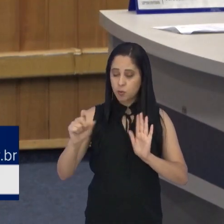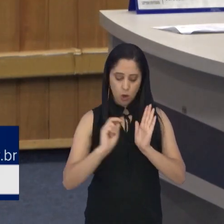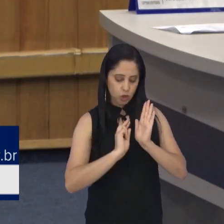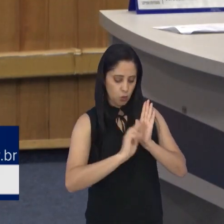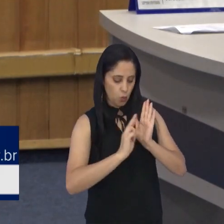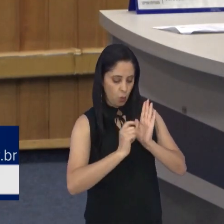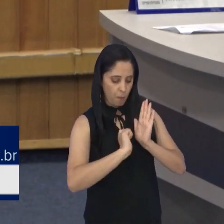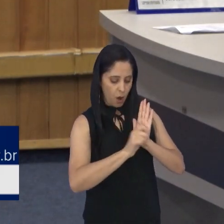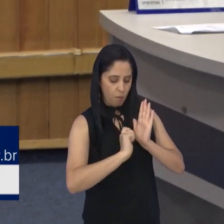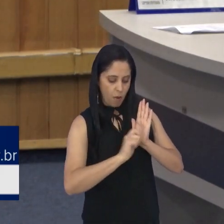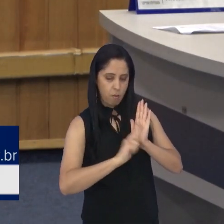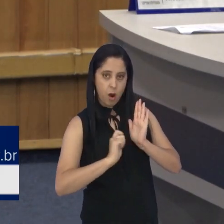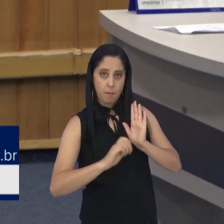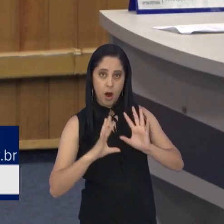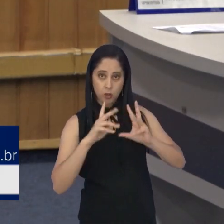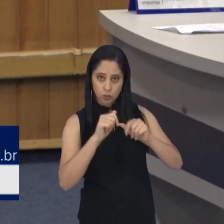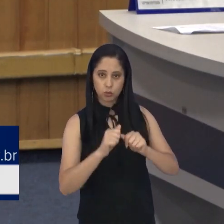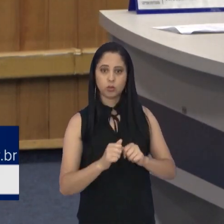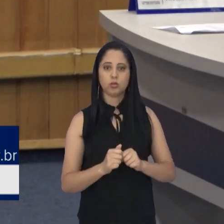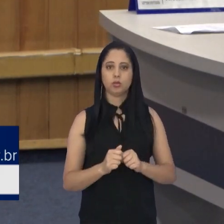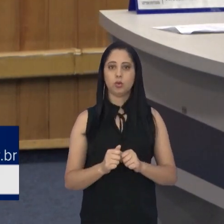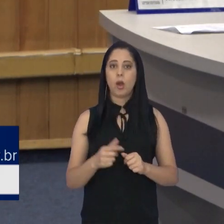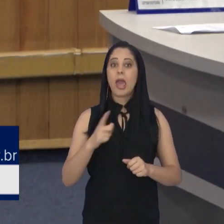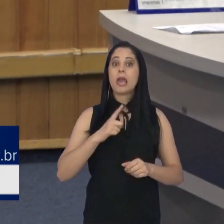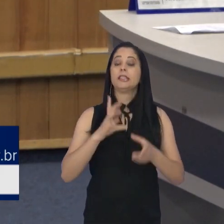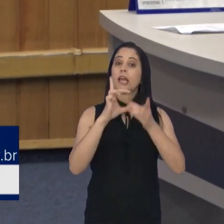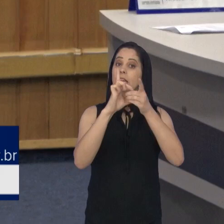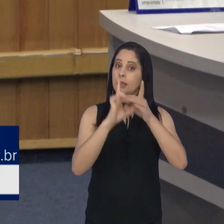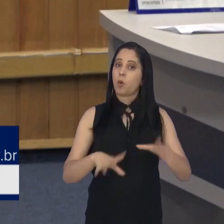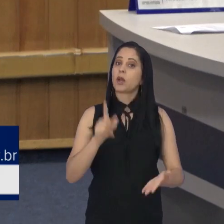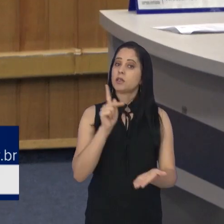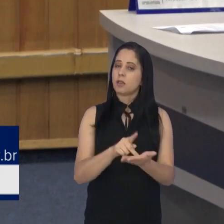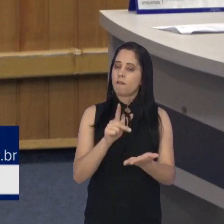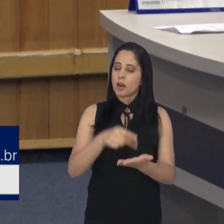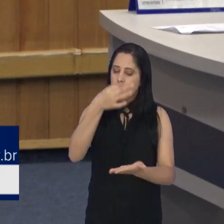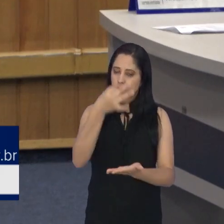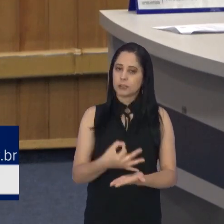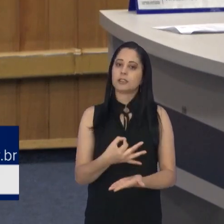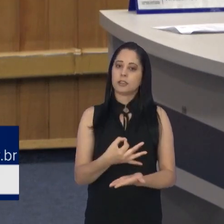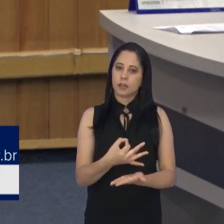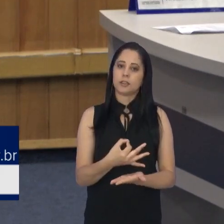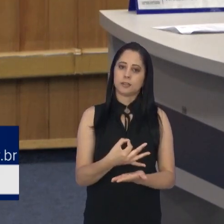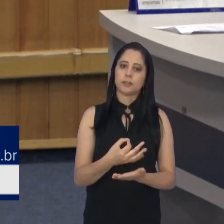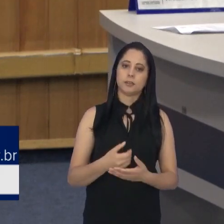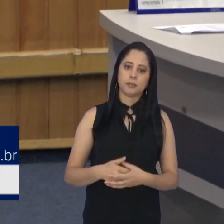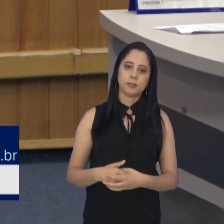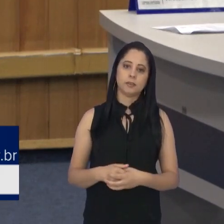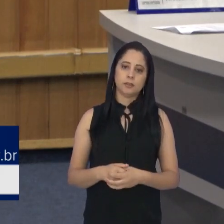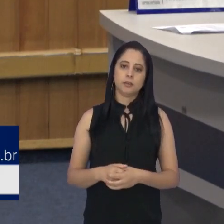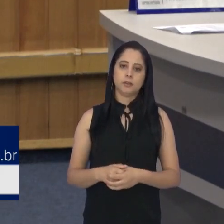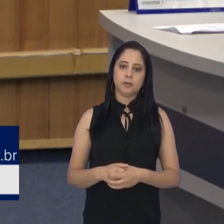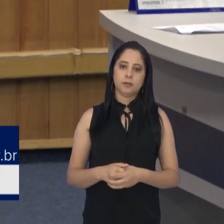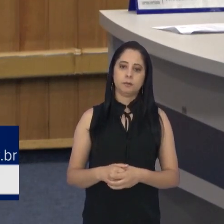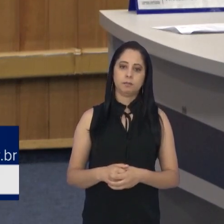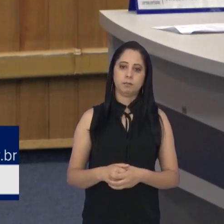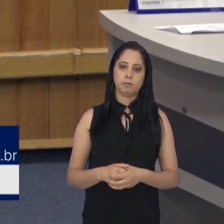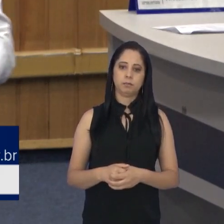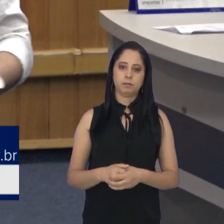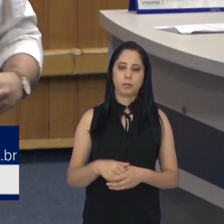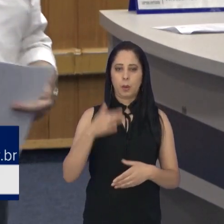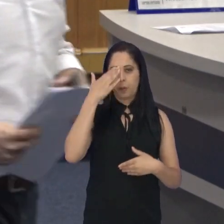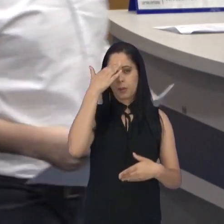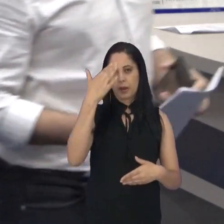esse projeto corretivo para garantir a democracia na recondução do presidente da Fundação.